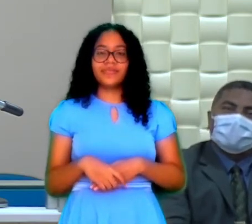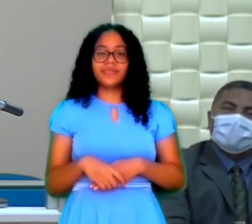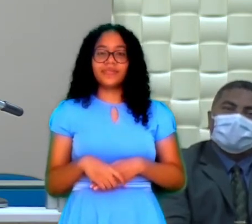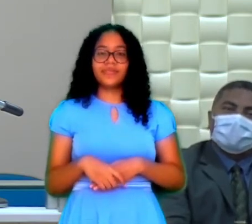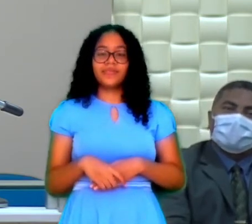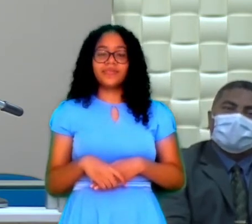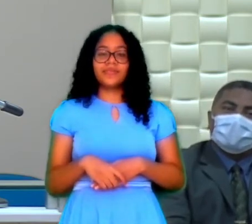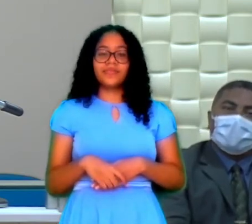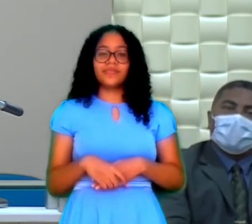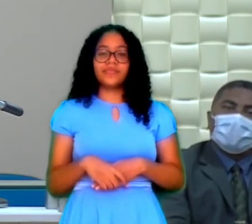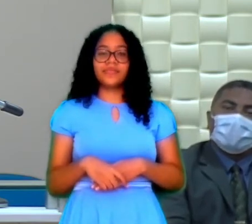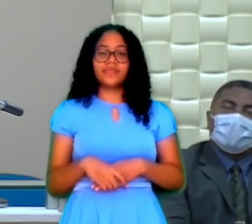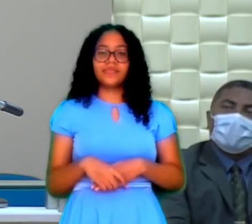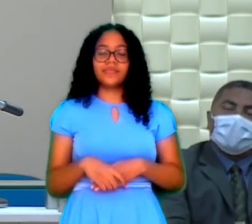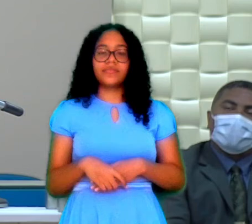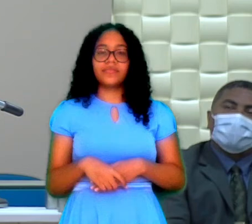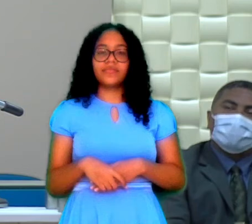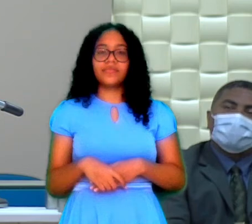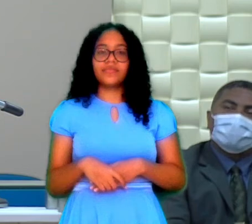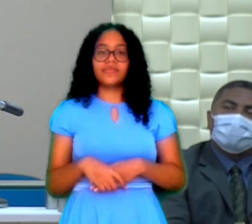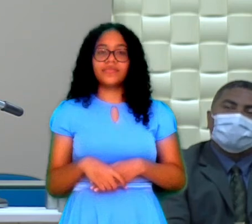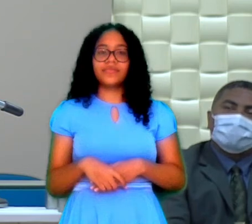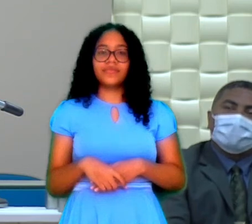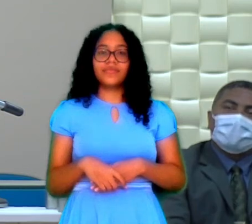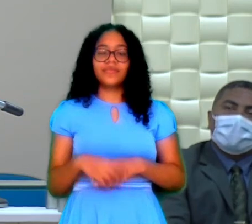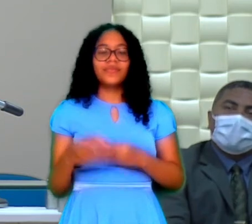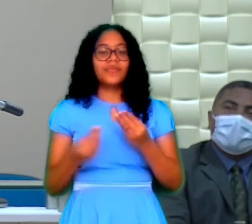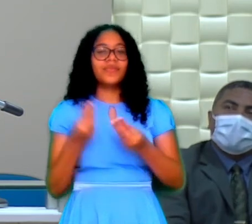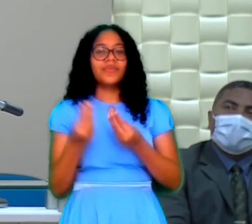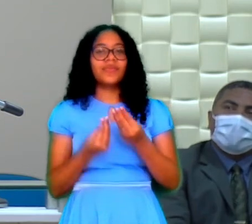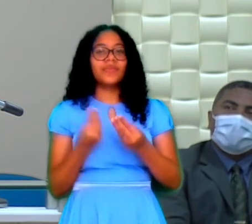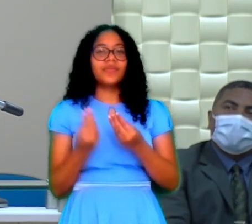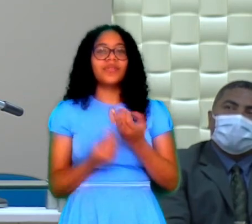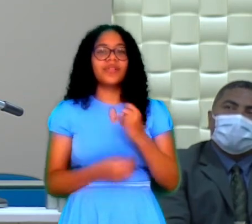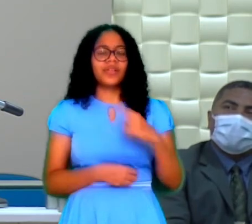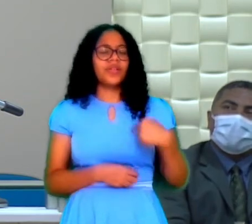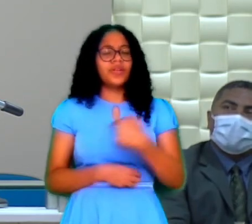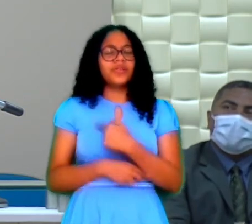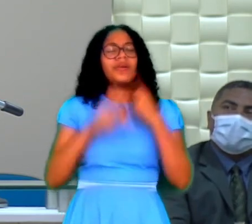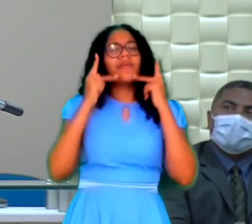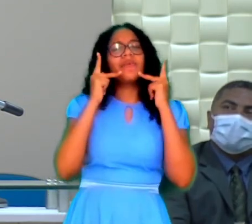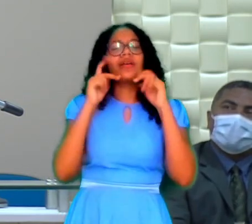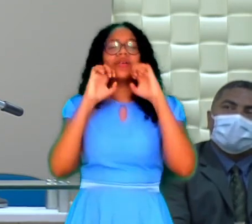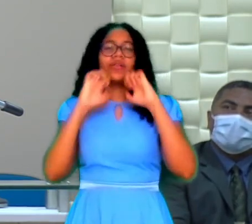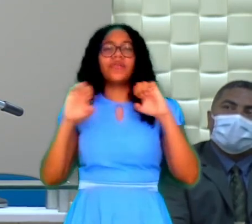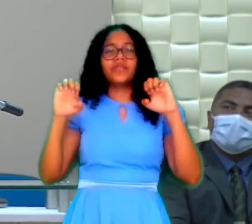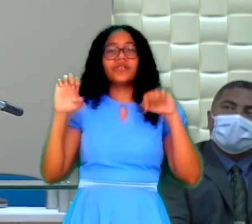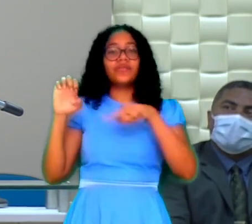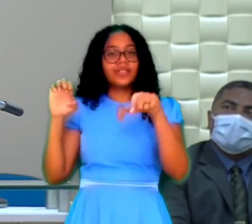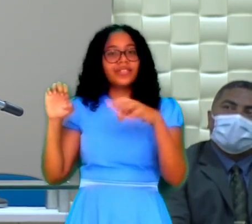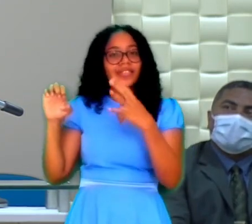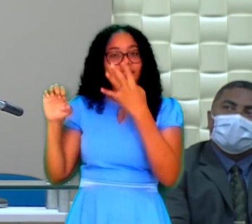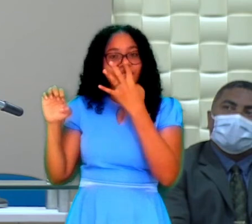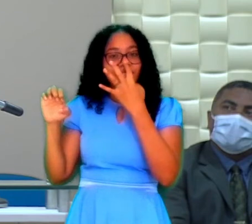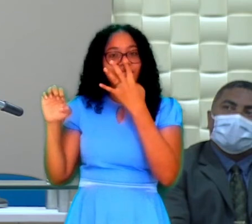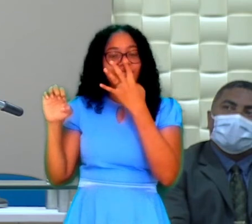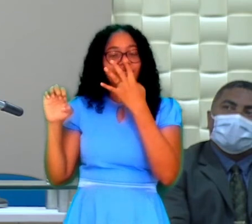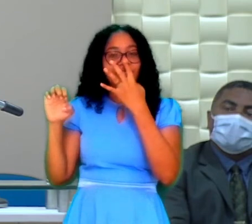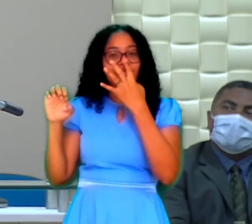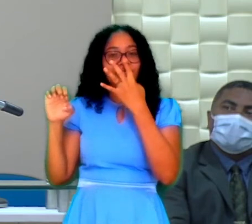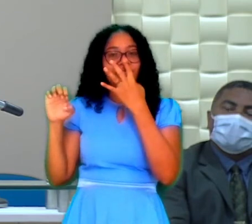Conserte a sua vida, resolva obedecer ao Senhor, resolva no seu coração ser um